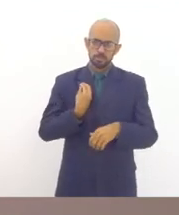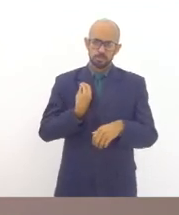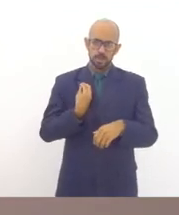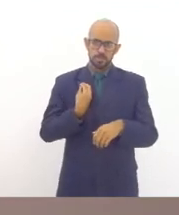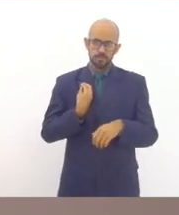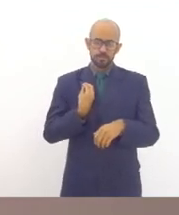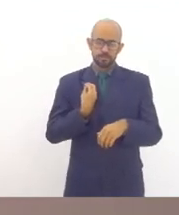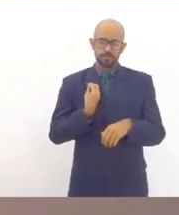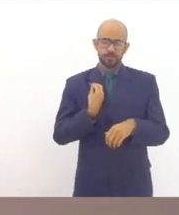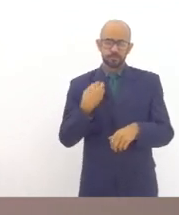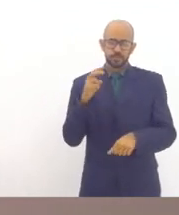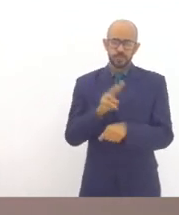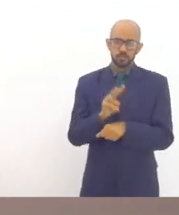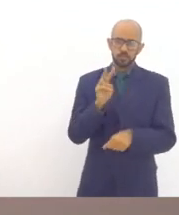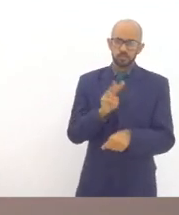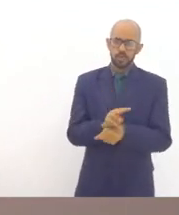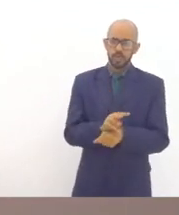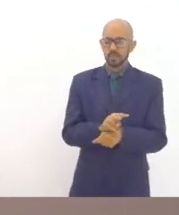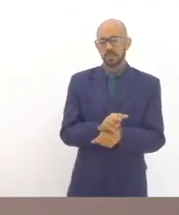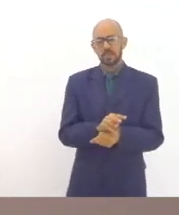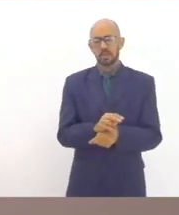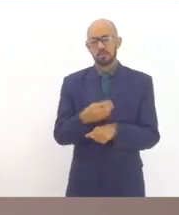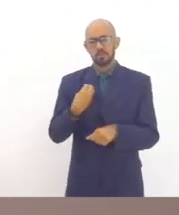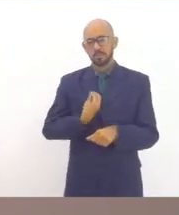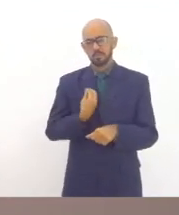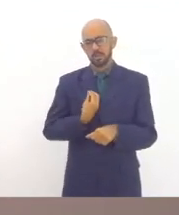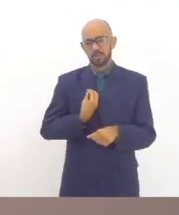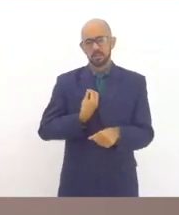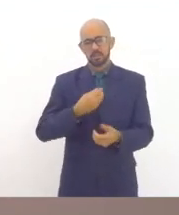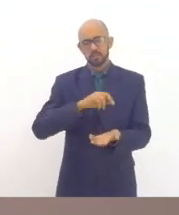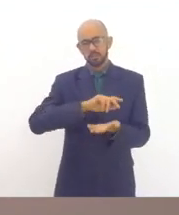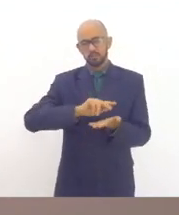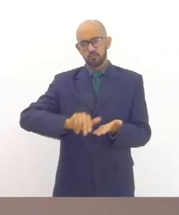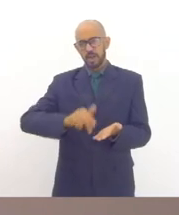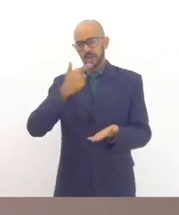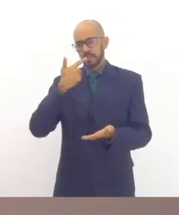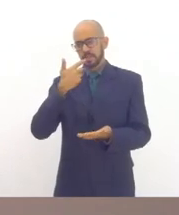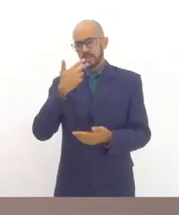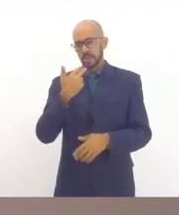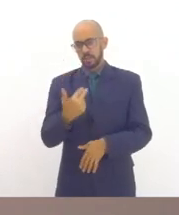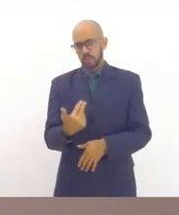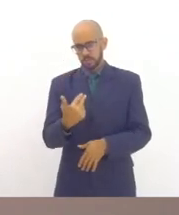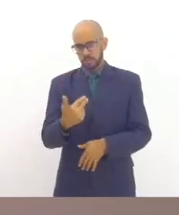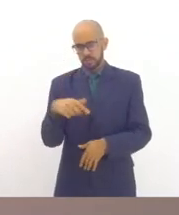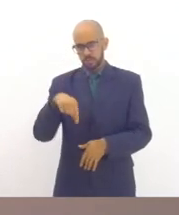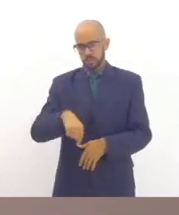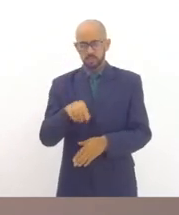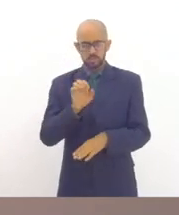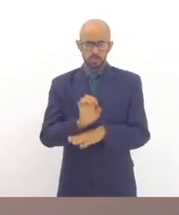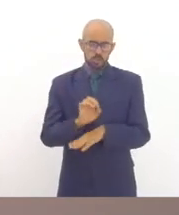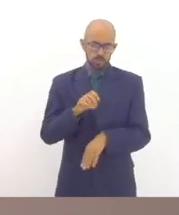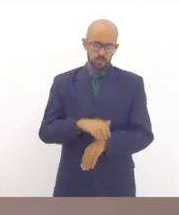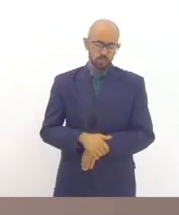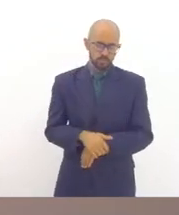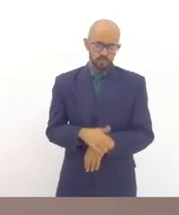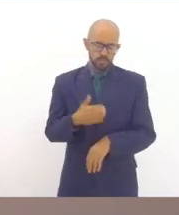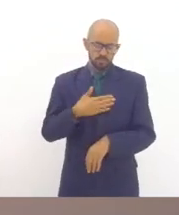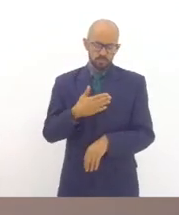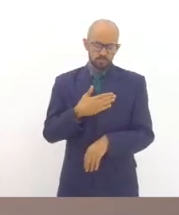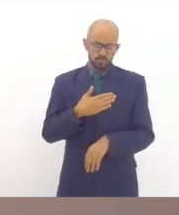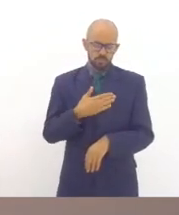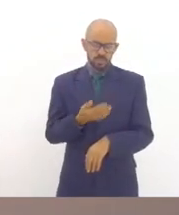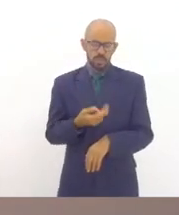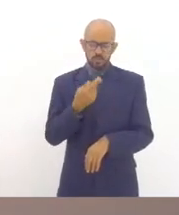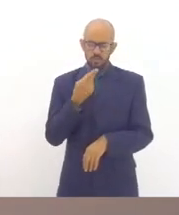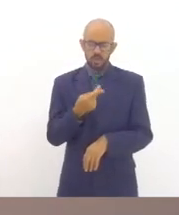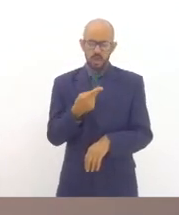educação plurilíngue nas escolas desse Estado. A minha fala ela vai se pautar em uns poucos pontos.